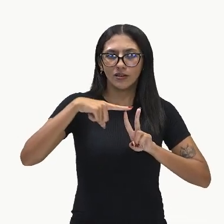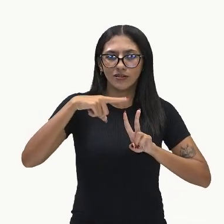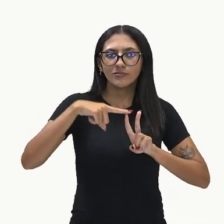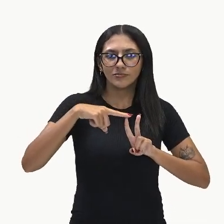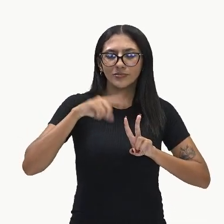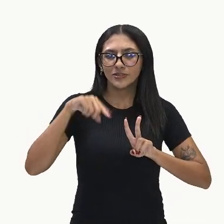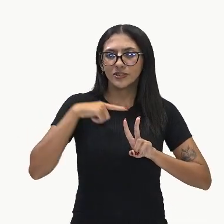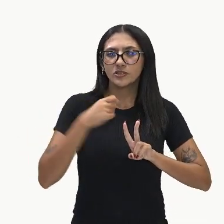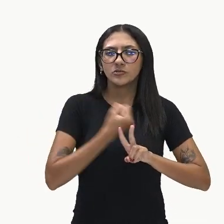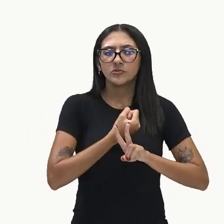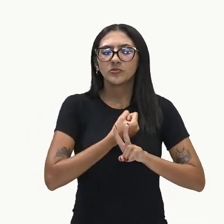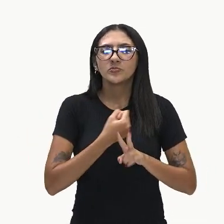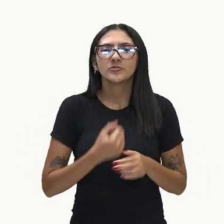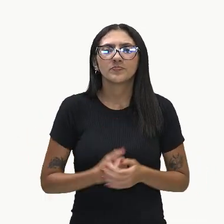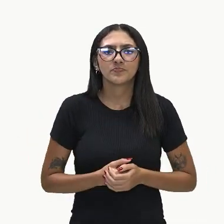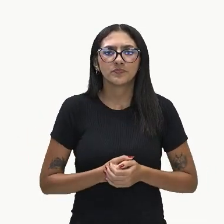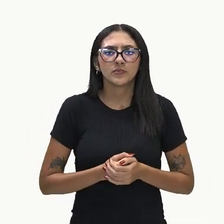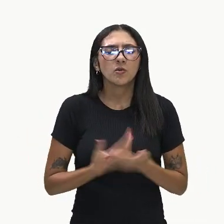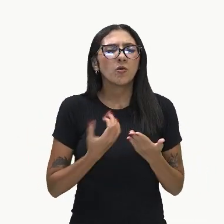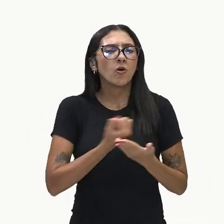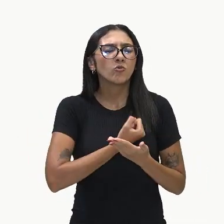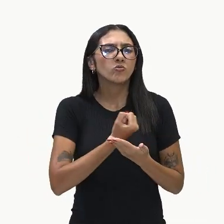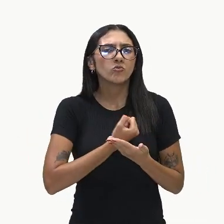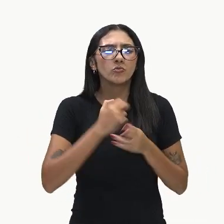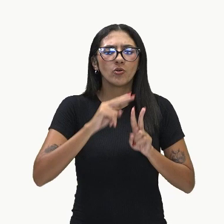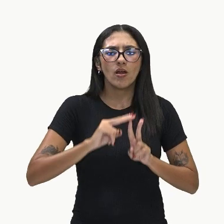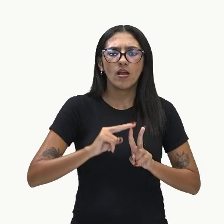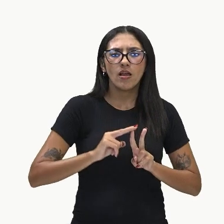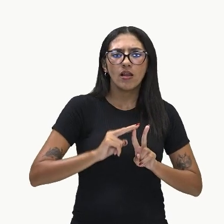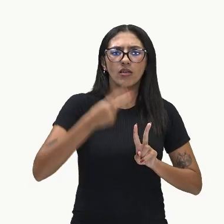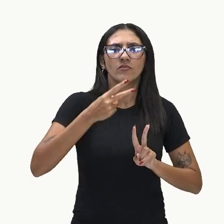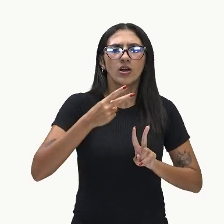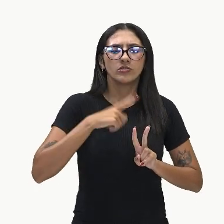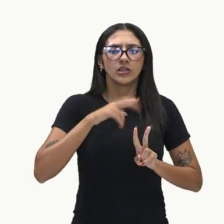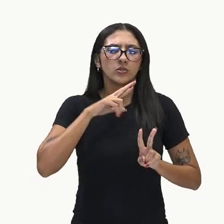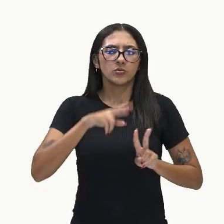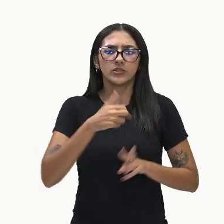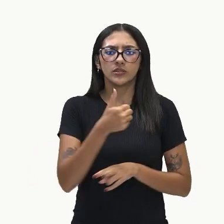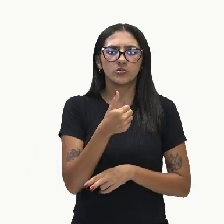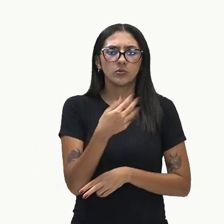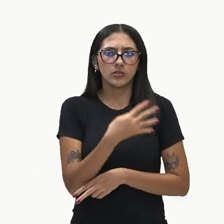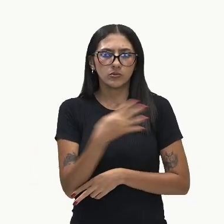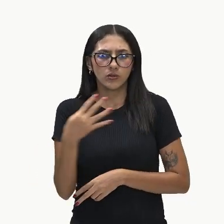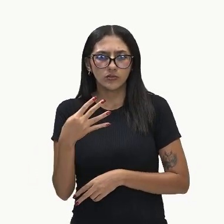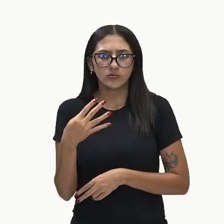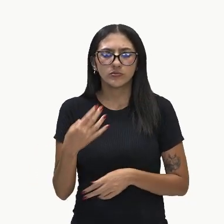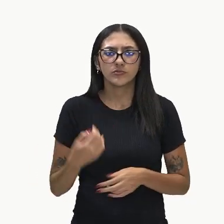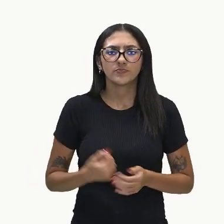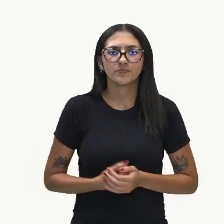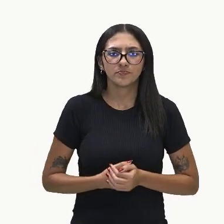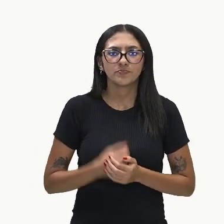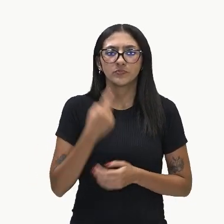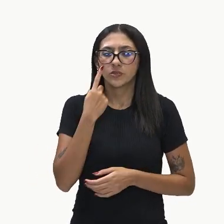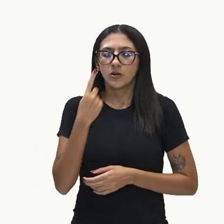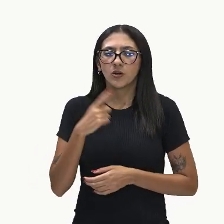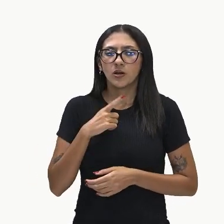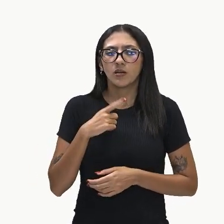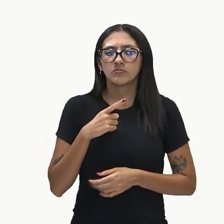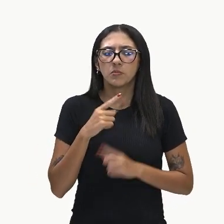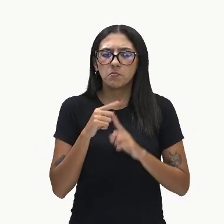Então, qual é o número que é elevado ao quadrado? Vai dar 144, mais e menos